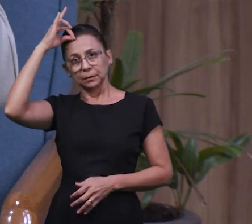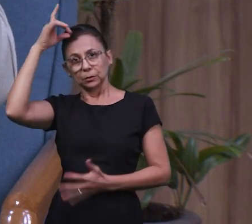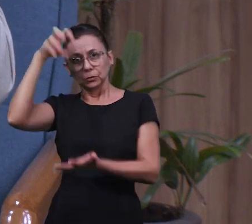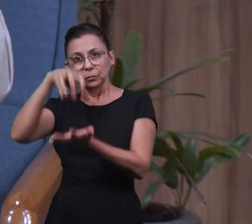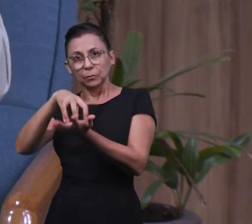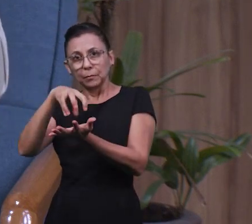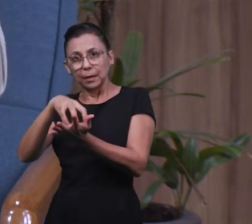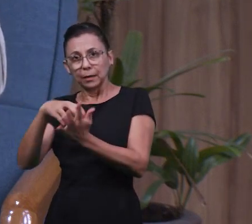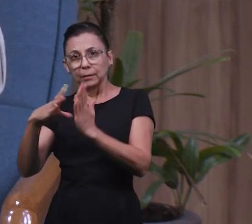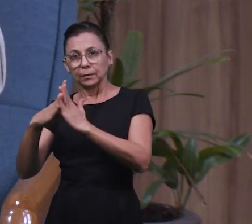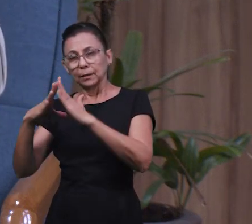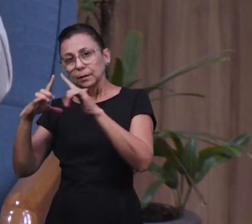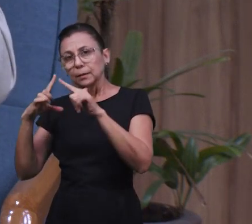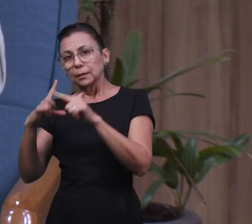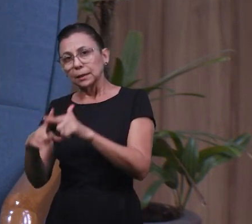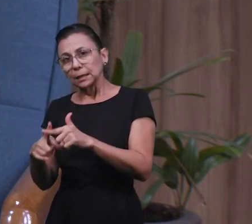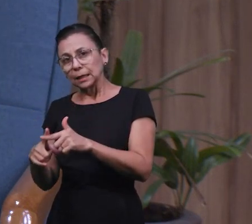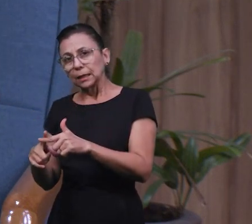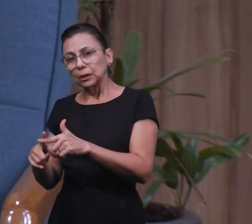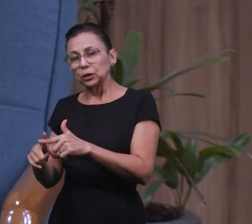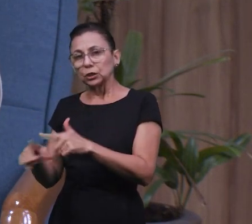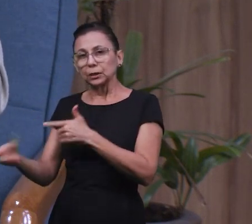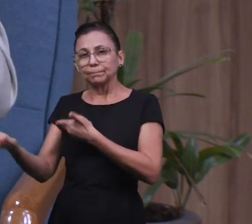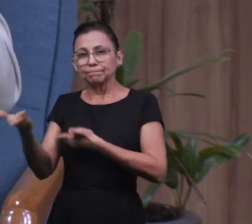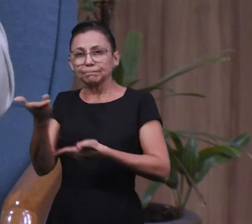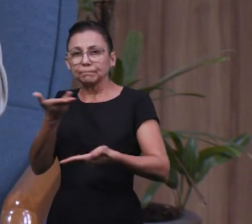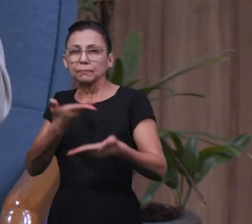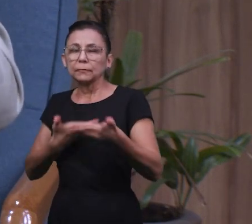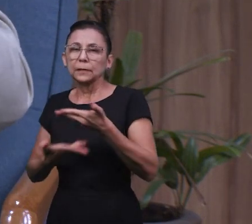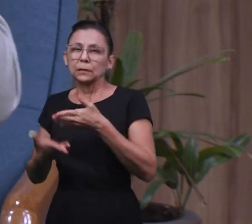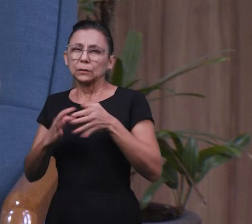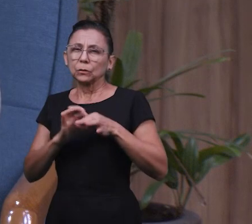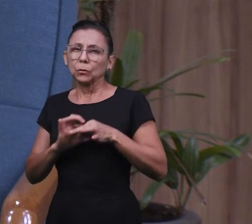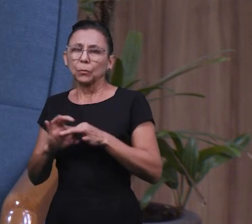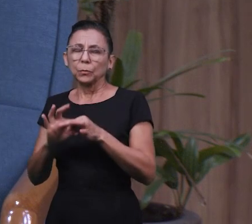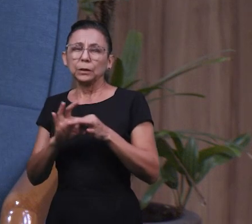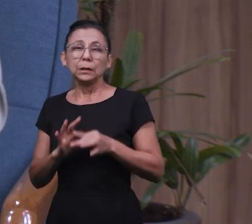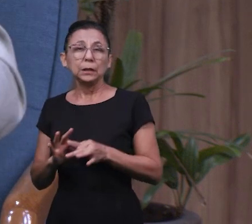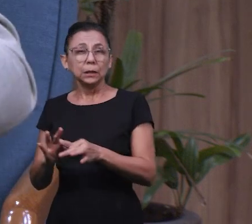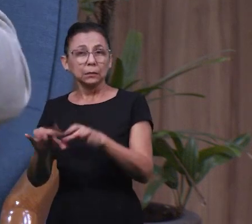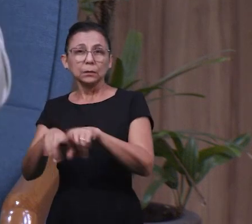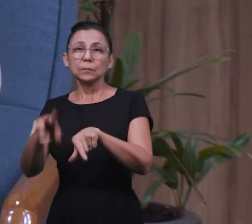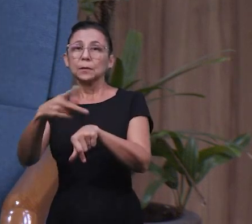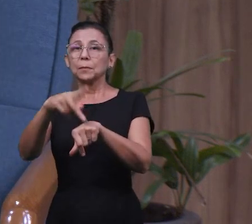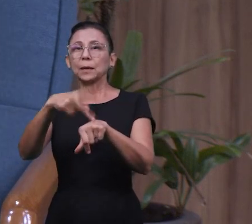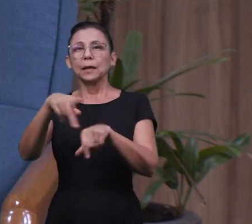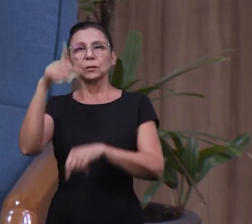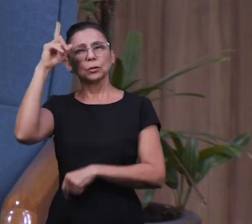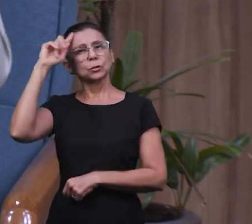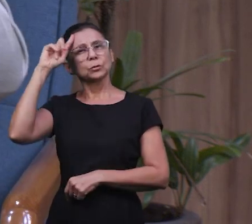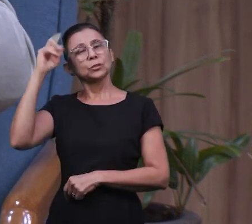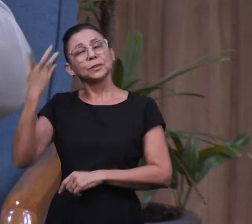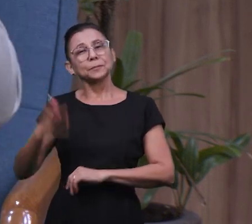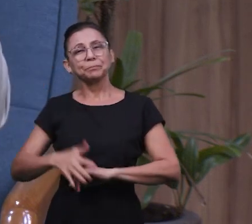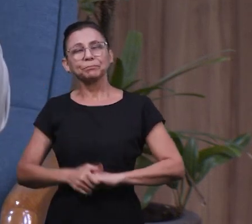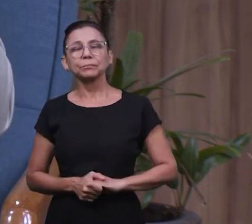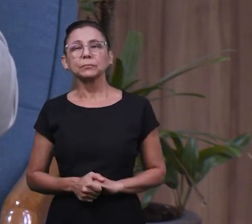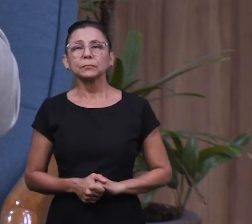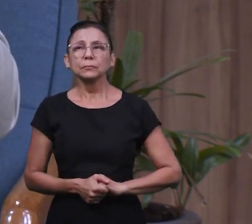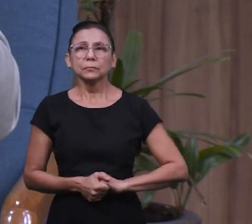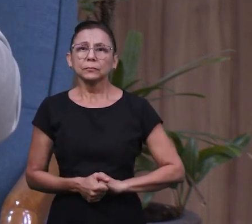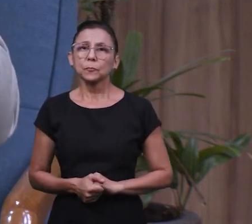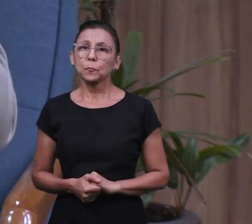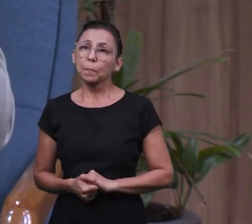igreja, que nos envolve nesse sentido, como também aquilo que é da prática, do dia a dia. O que você falou, são os